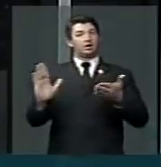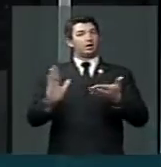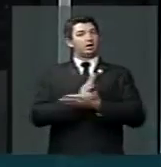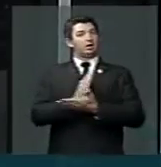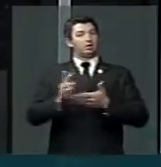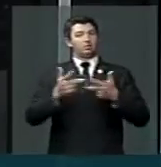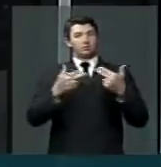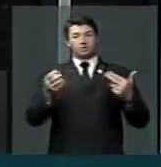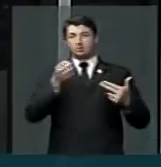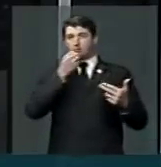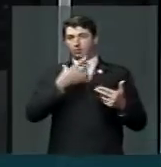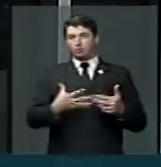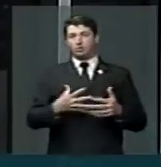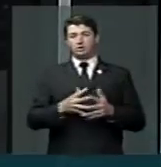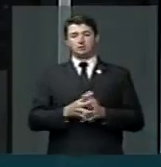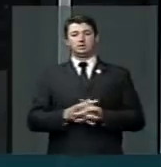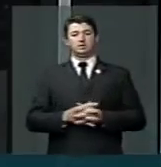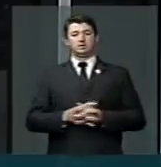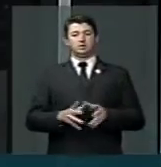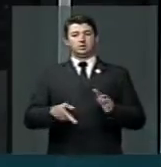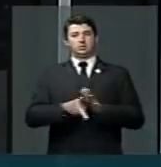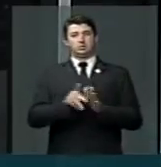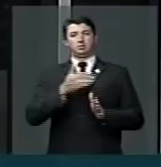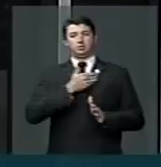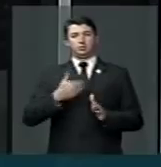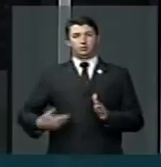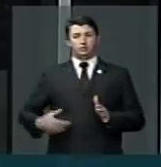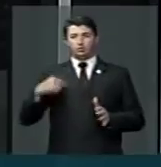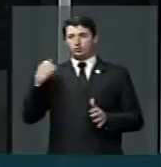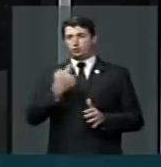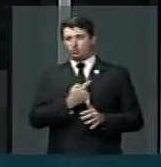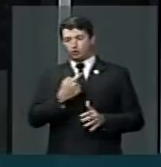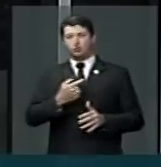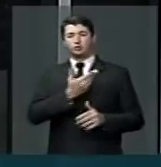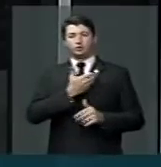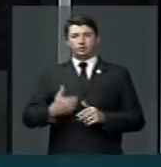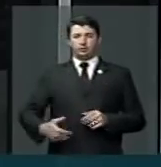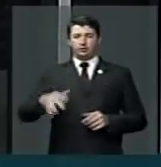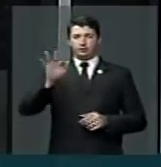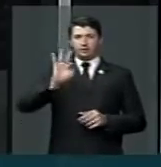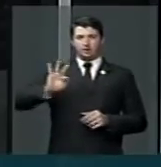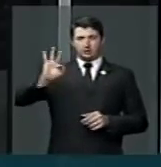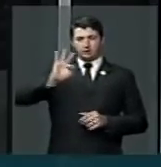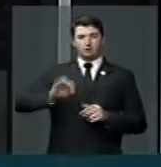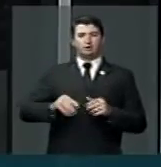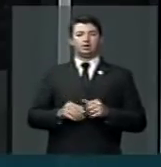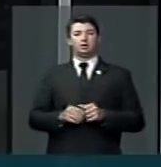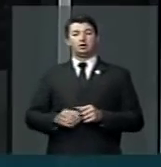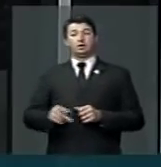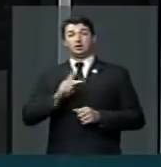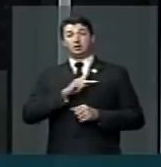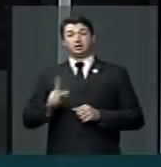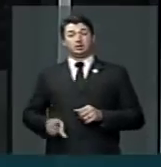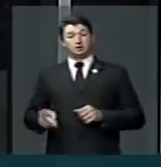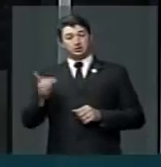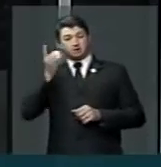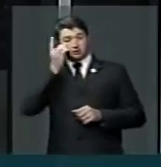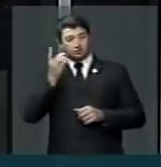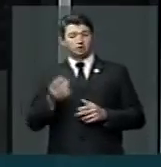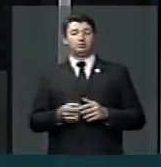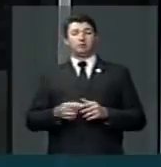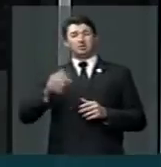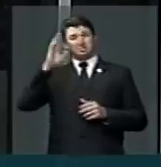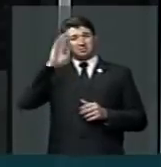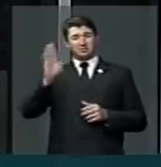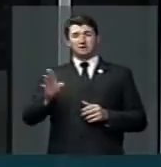pontos positivos do nosso governo, do governo federal, do governo da presidenta Dilma,